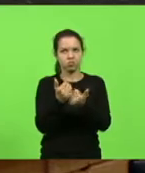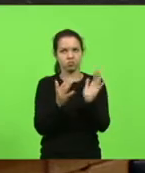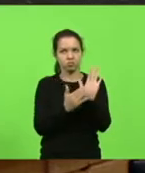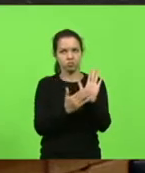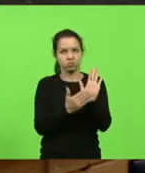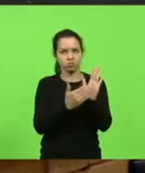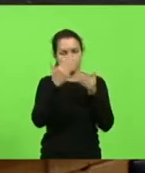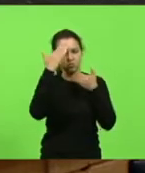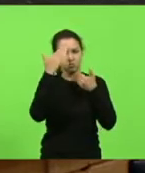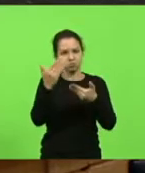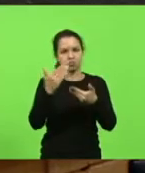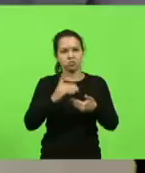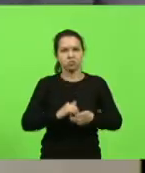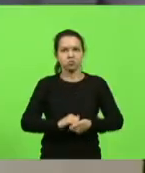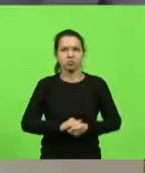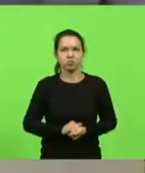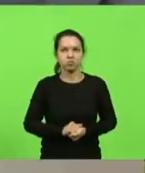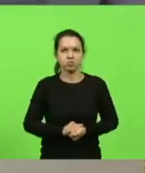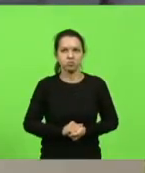Muito obrigada.